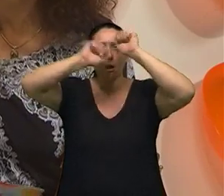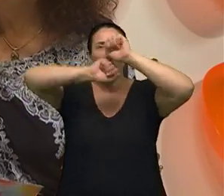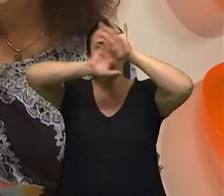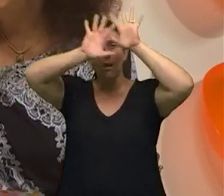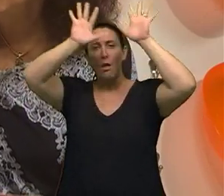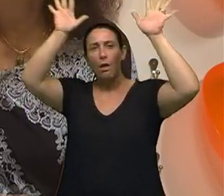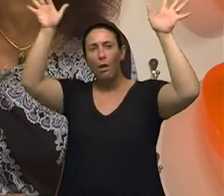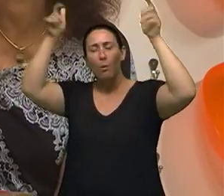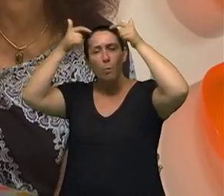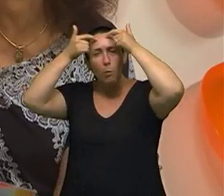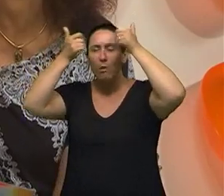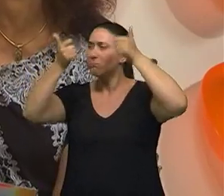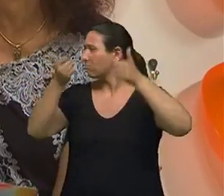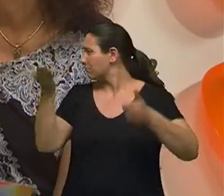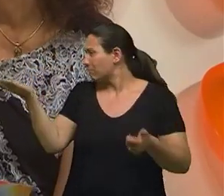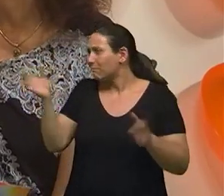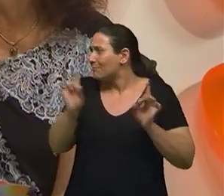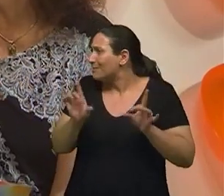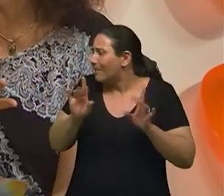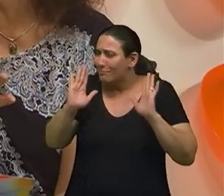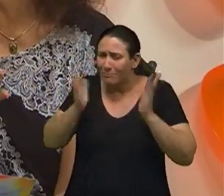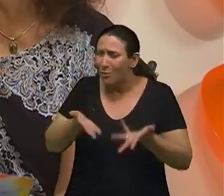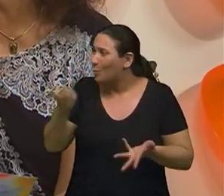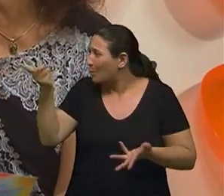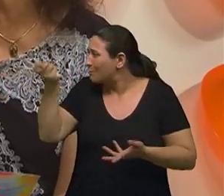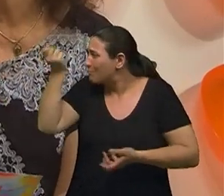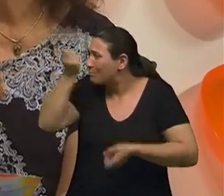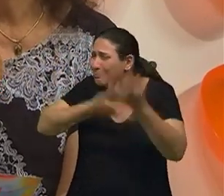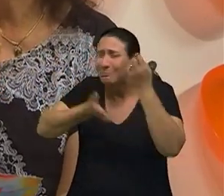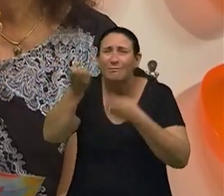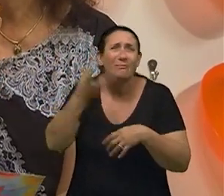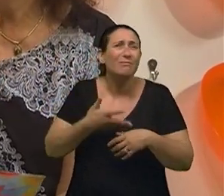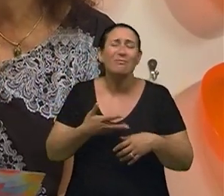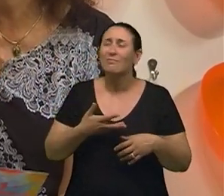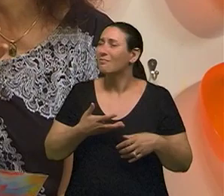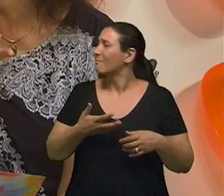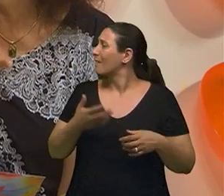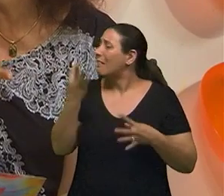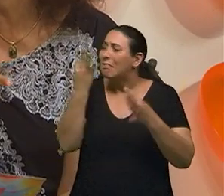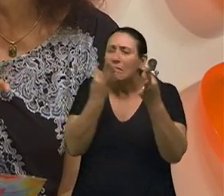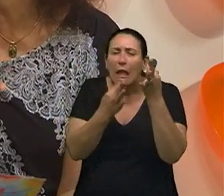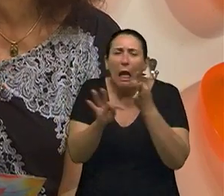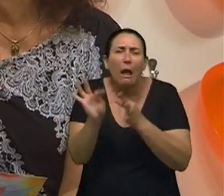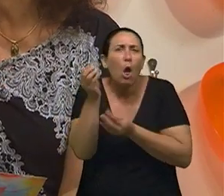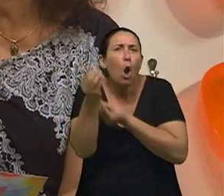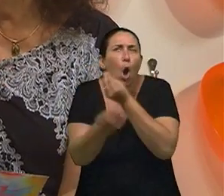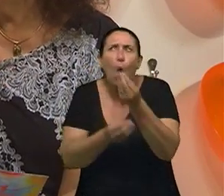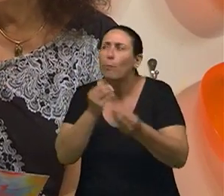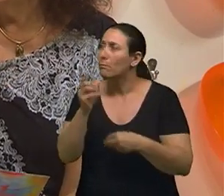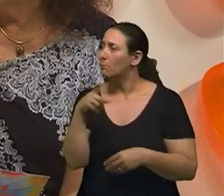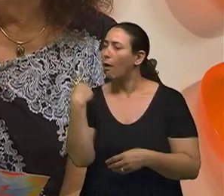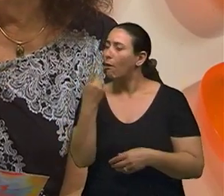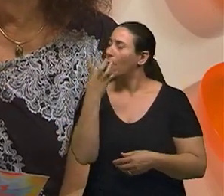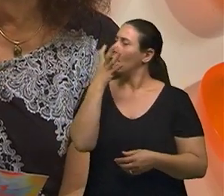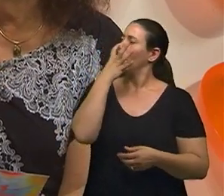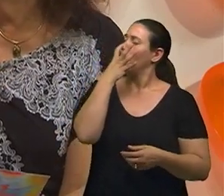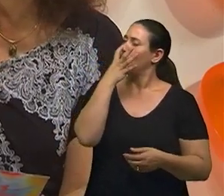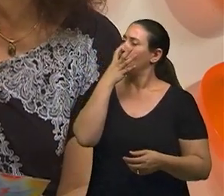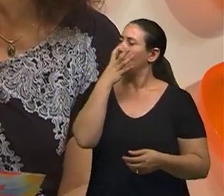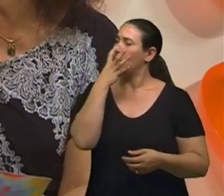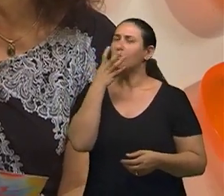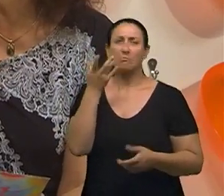doutor como especialista lista nessa questão o senhor tá trazendo para nós Tecnicamente como é que é feito então a a